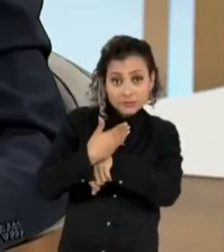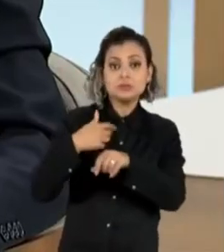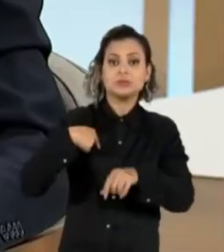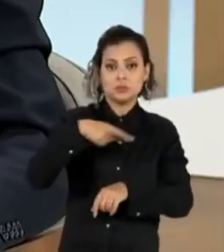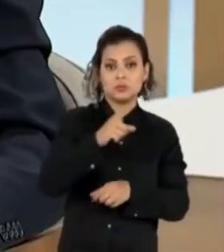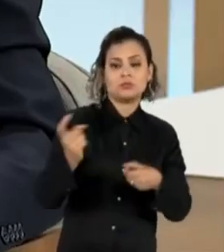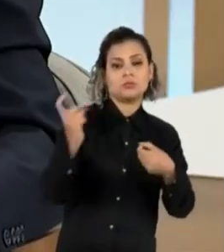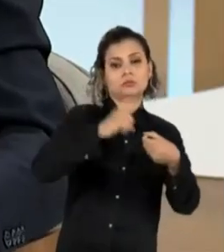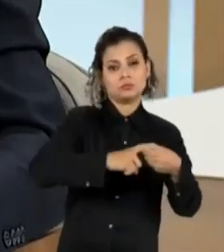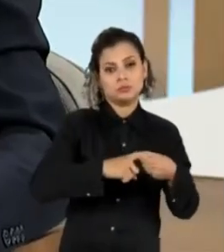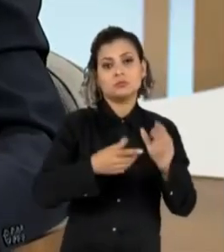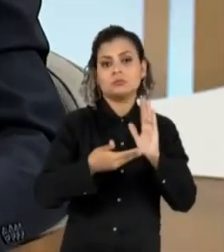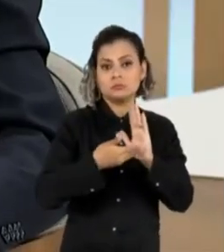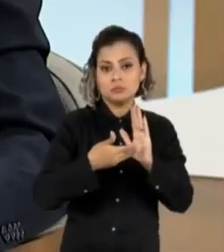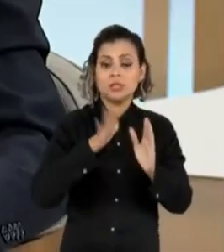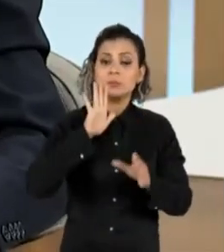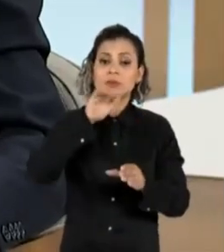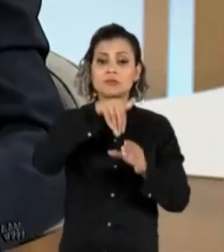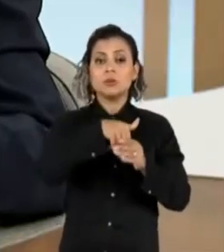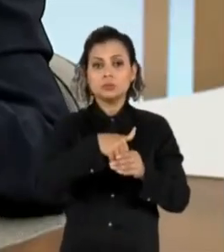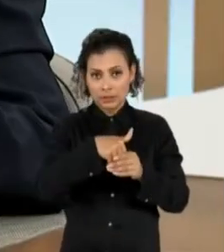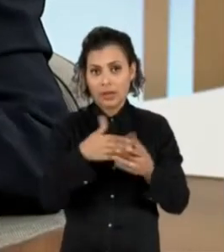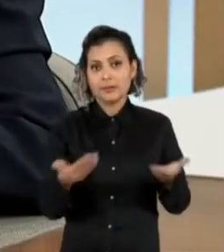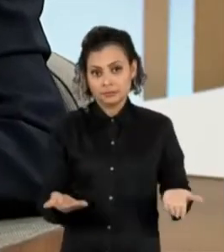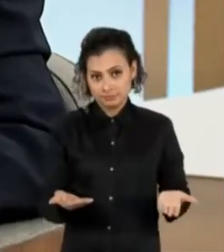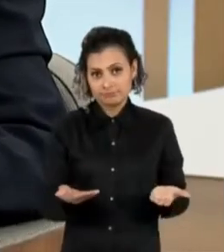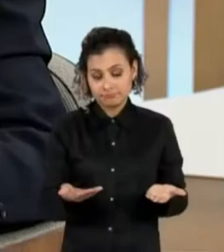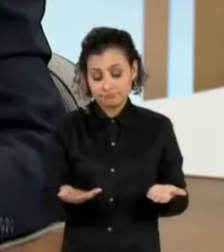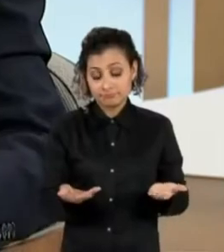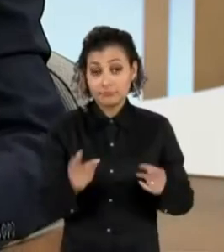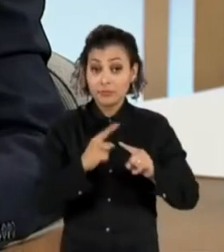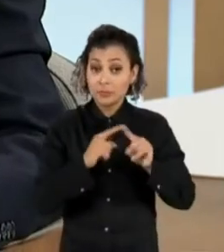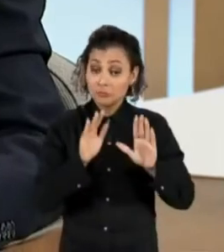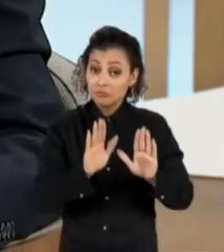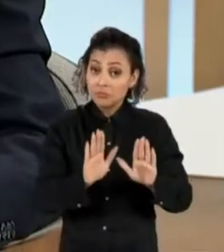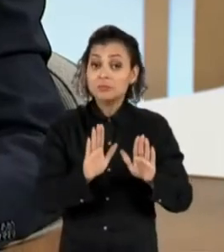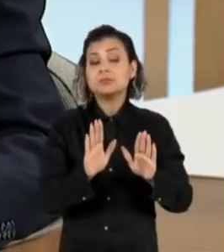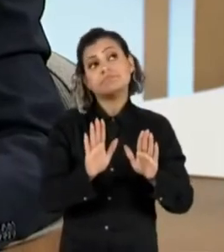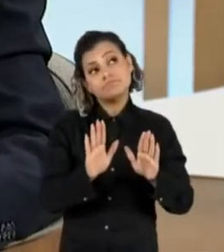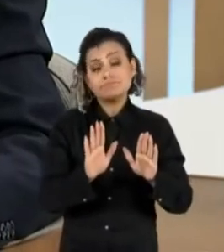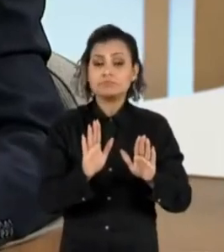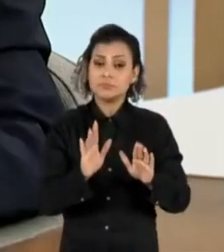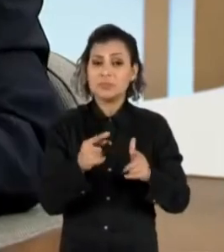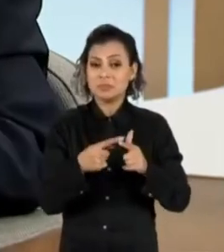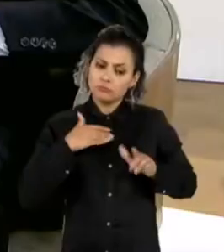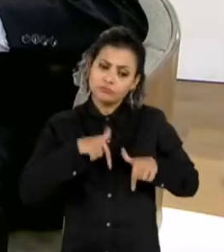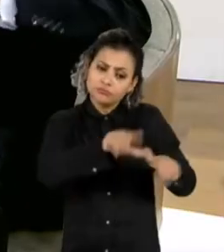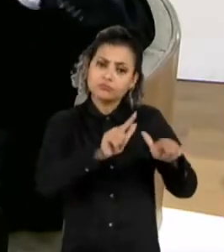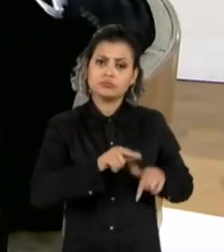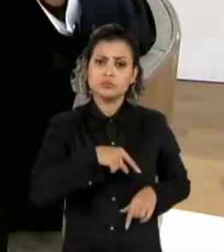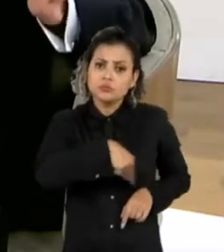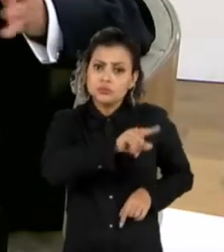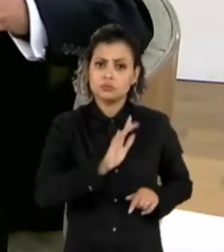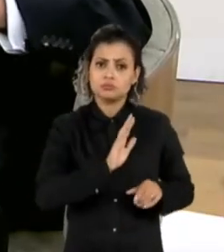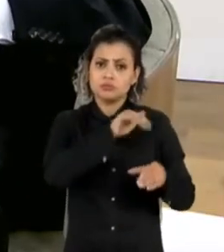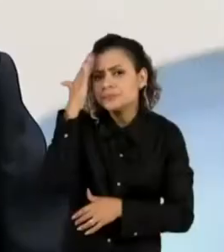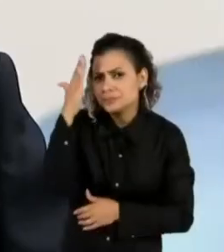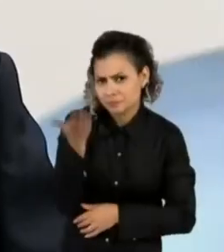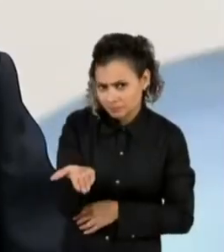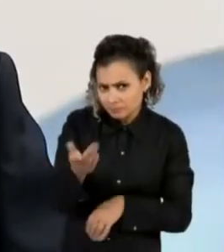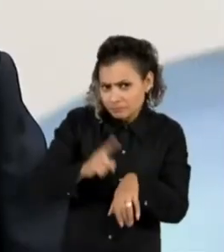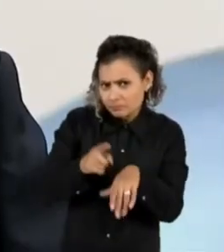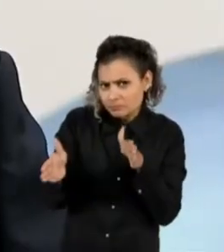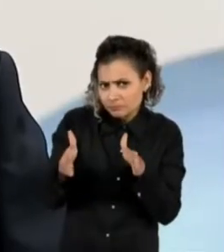Acontece que o lado sombrio é o caminho para muitas habilidades que alguns consideram serem não naturais.